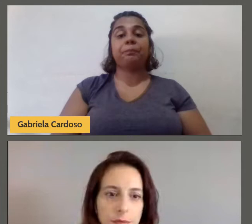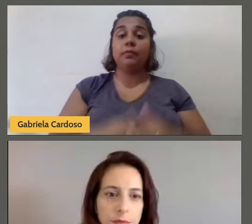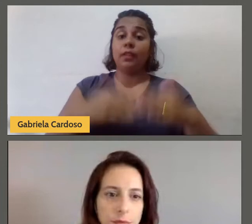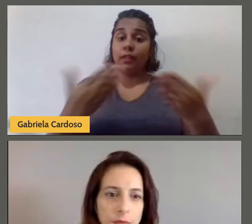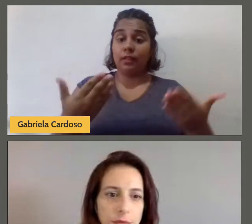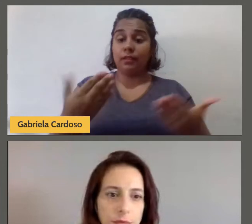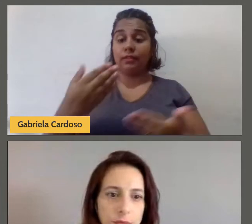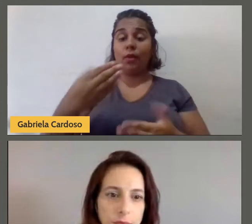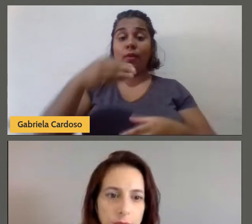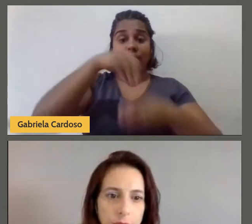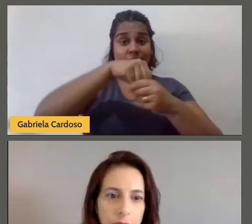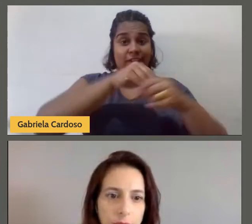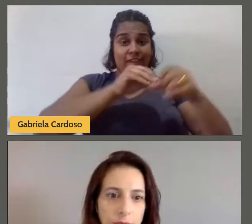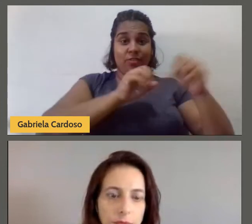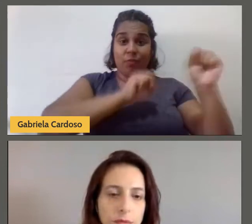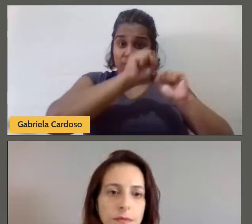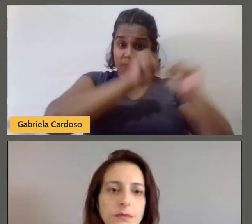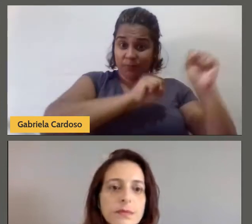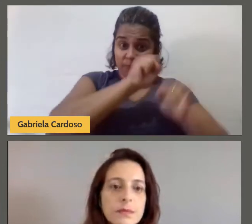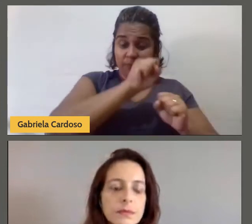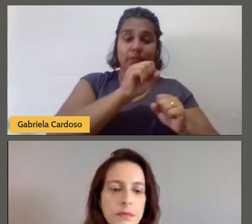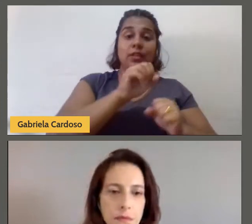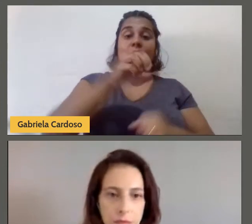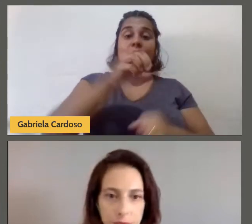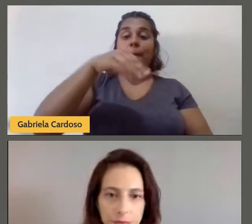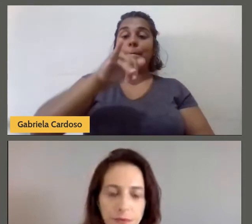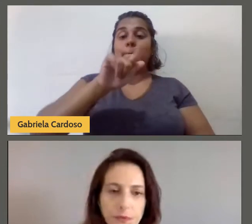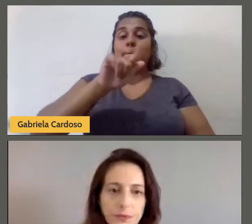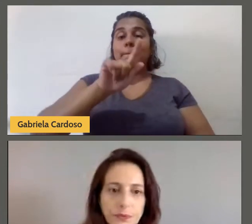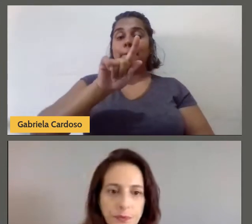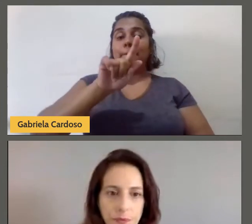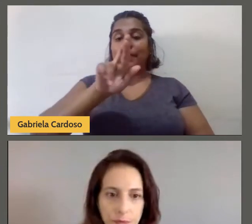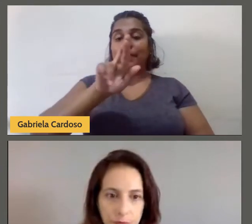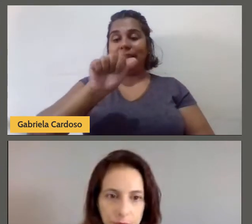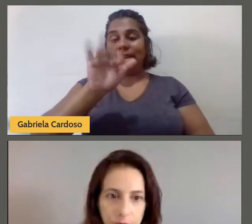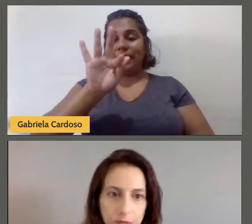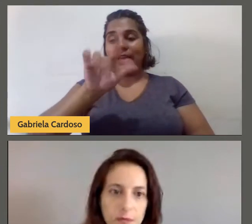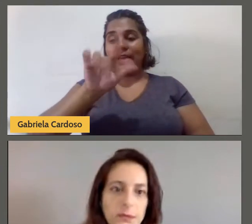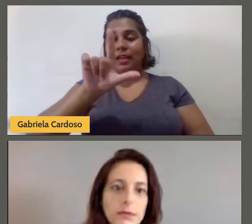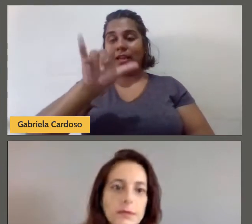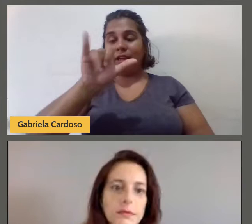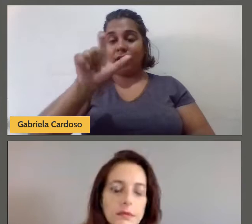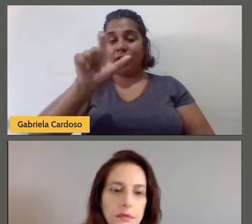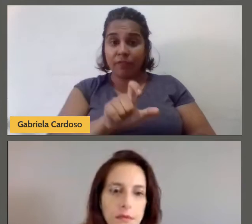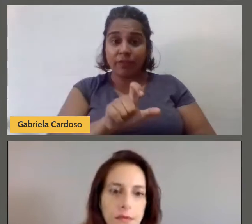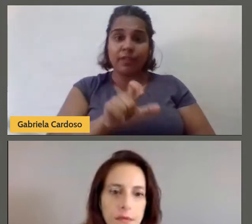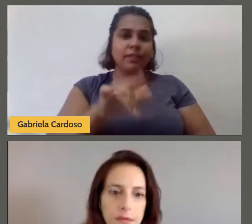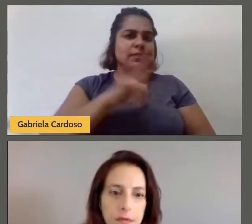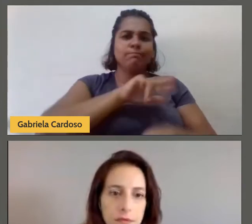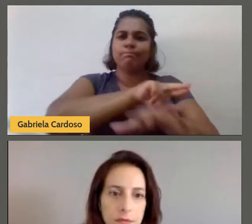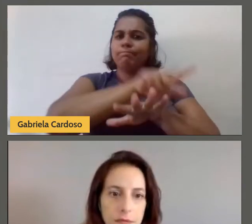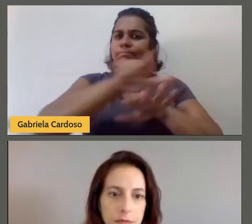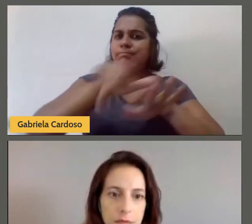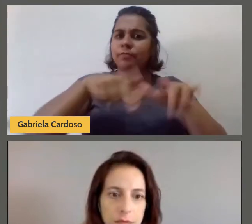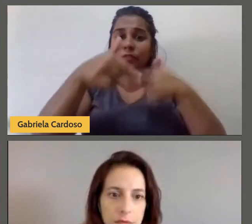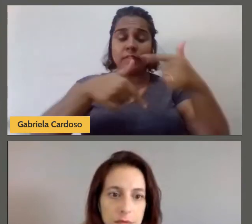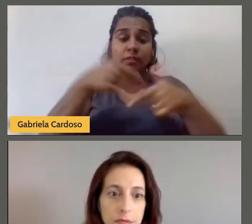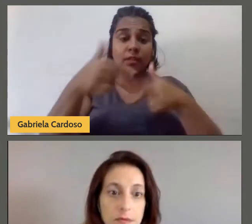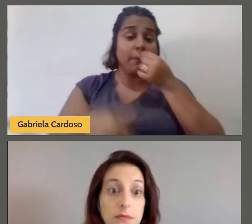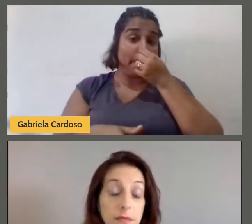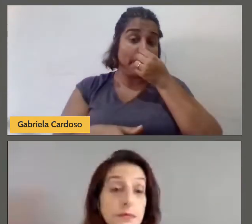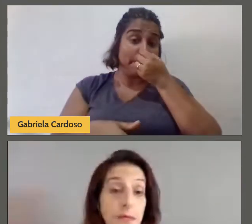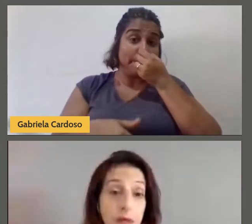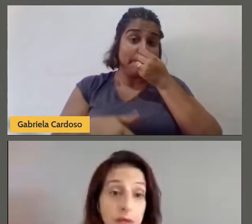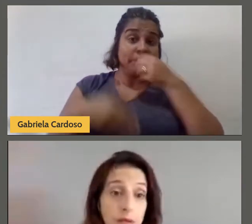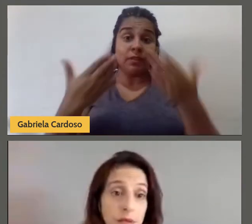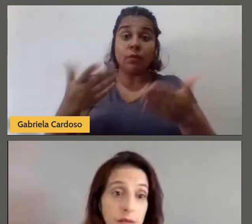procura muito trabalhar toda essa trajetória do empreendedor, né? Então, desde a abertura da conta bancária, até qual é a competência que ele tem, quais são